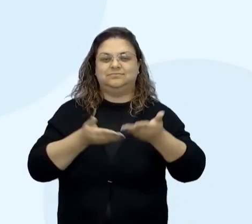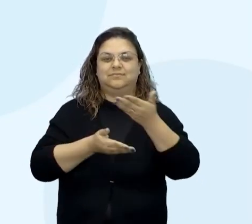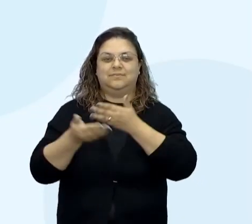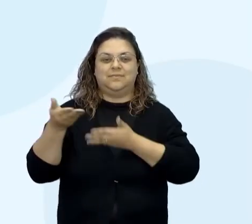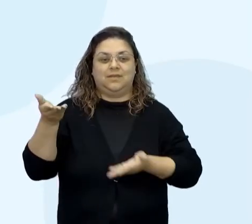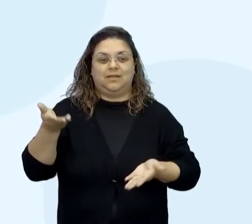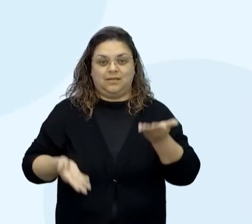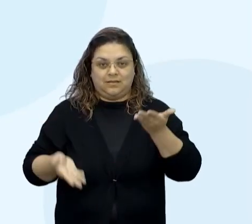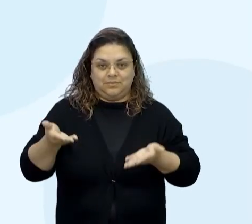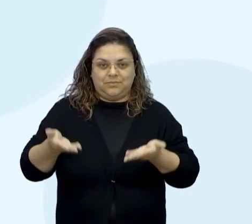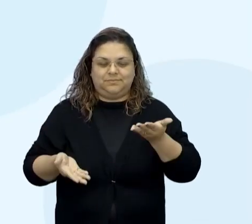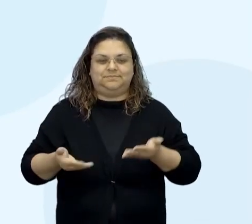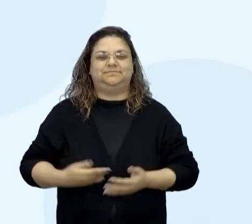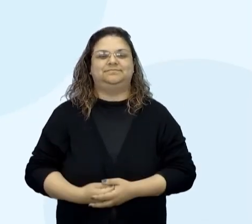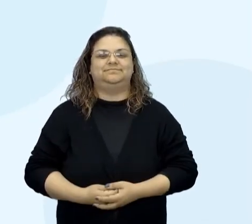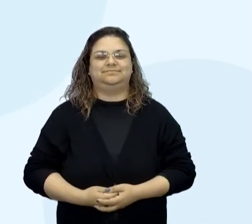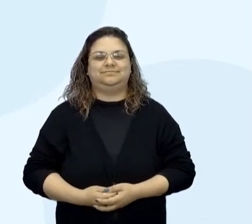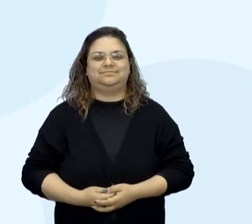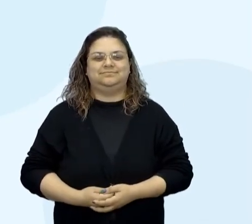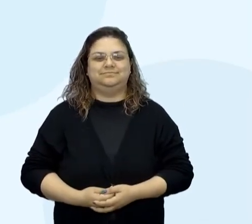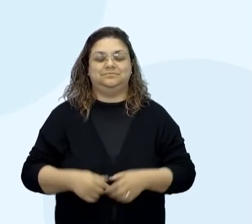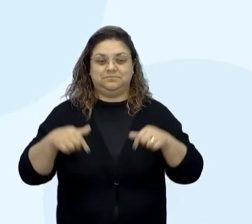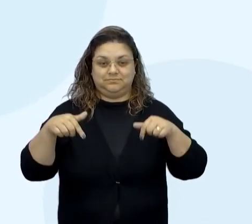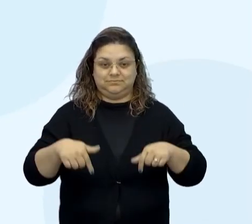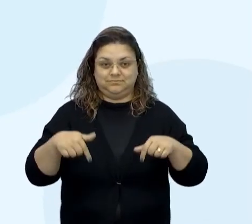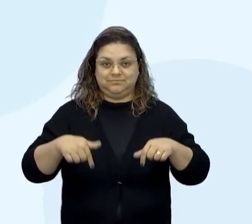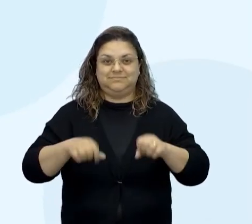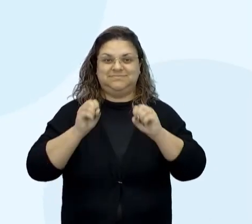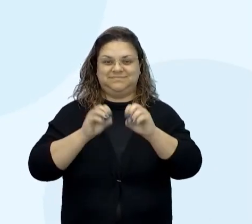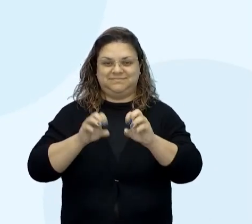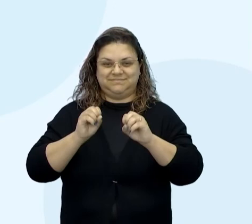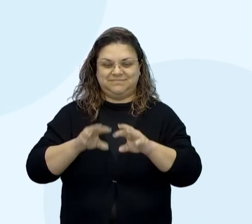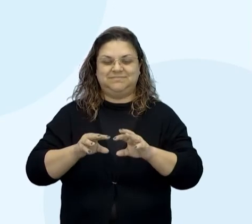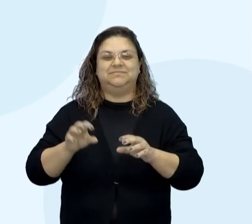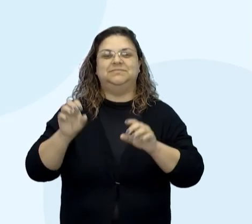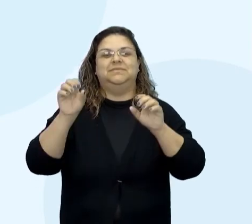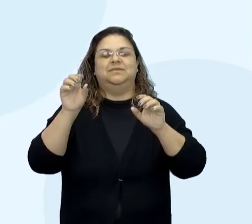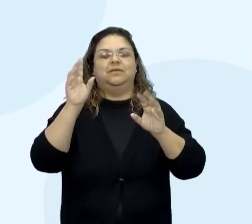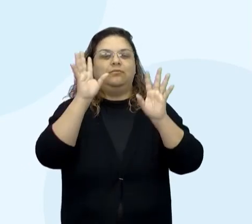nesta aula. Nesta aula, então, o que a gente fez? Sistematizamos os